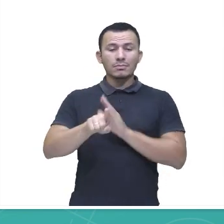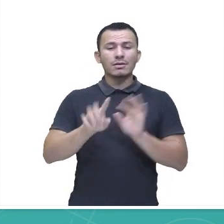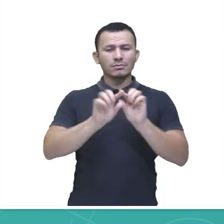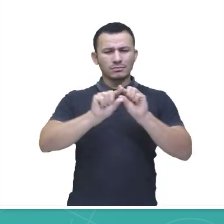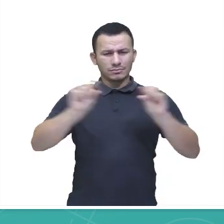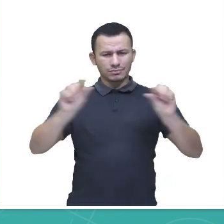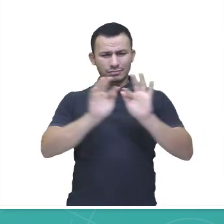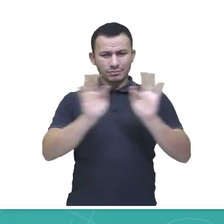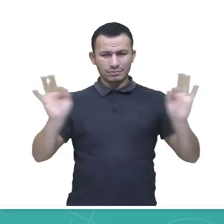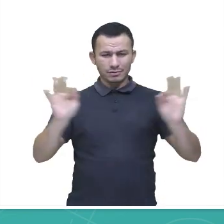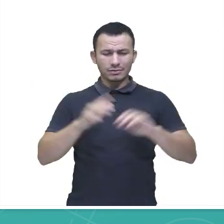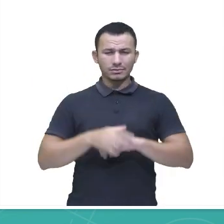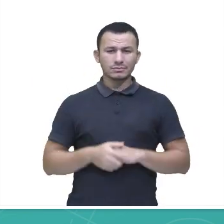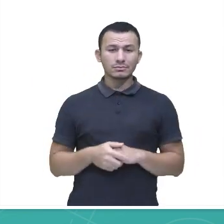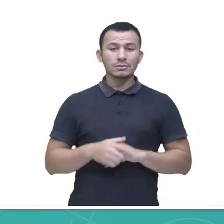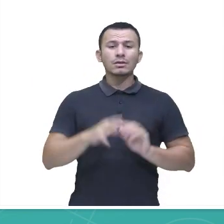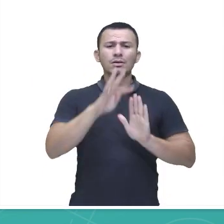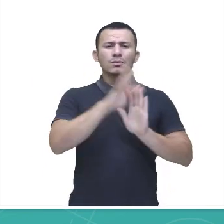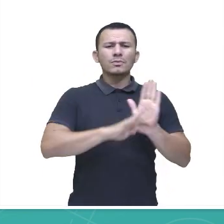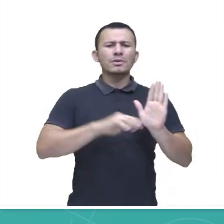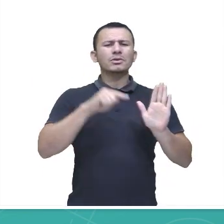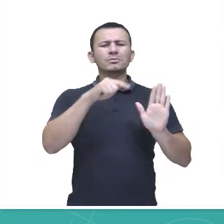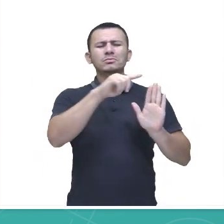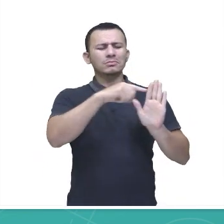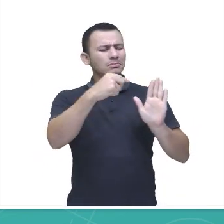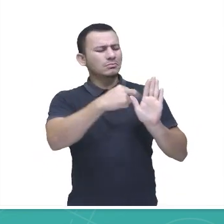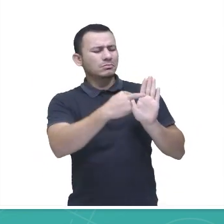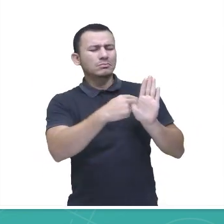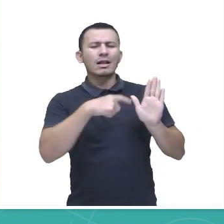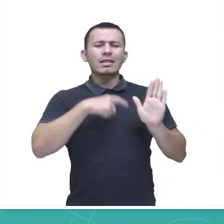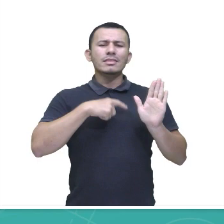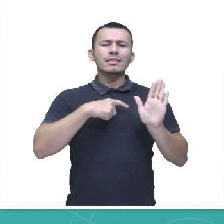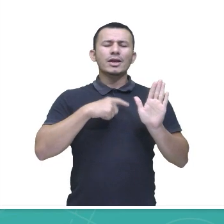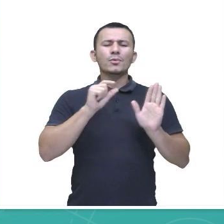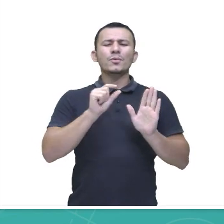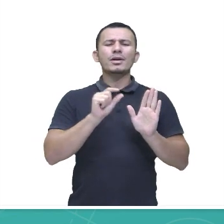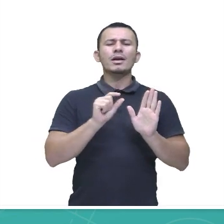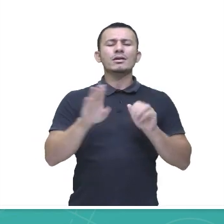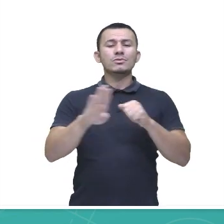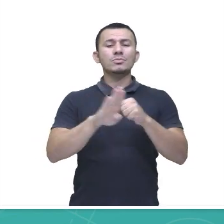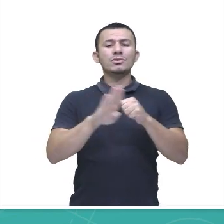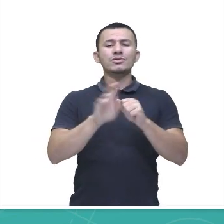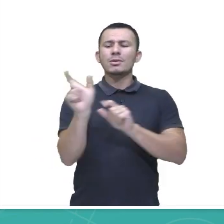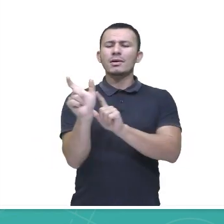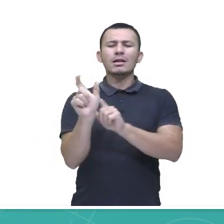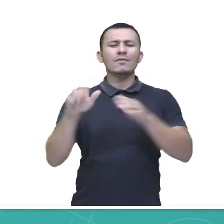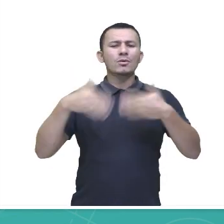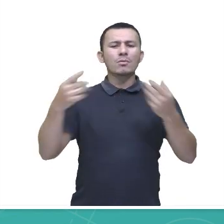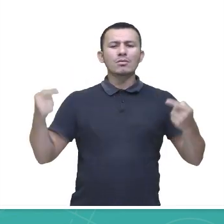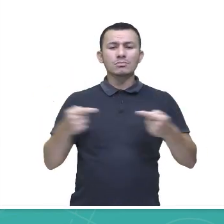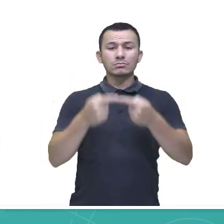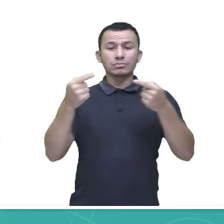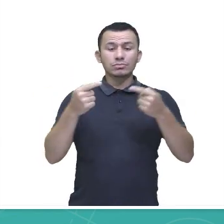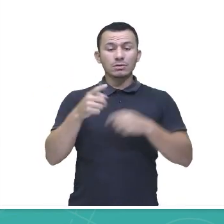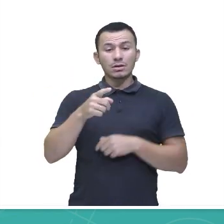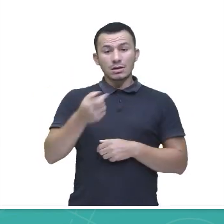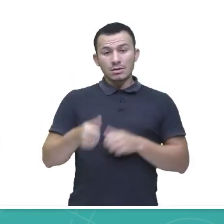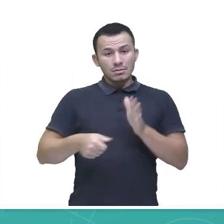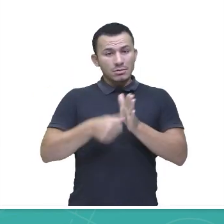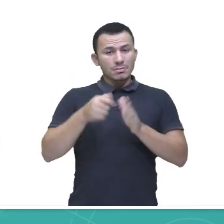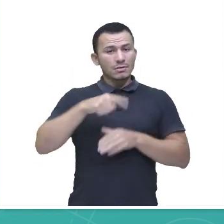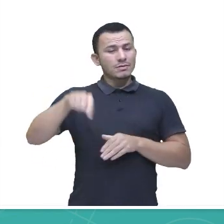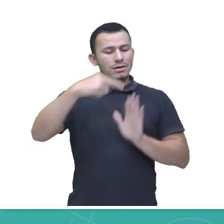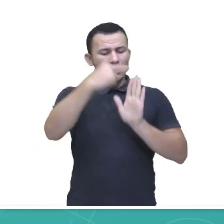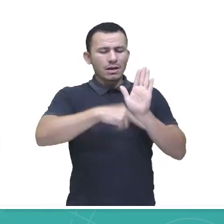assim: no texto, exerce a função de substantivo a palavra. Você leu todo o texto e aí